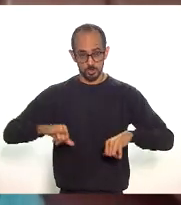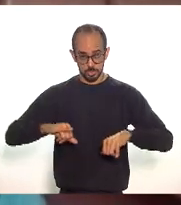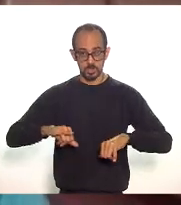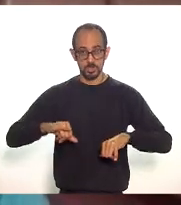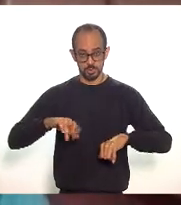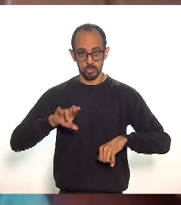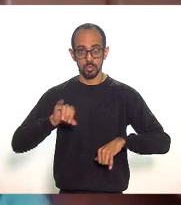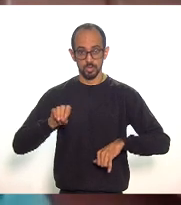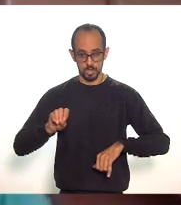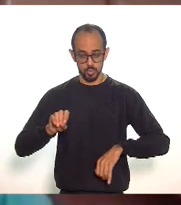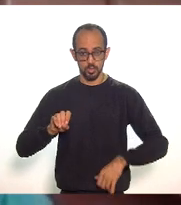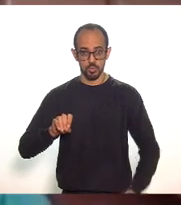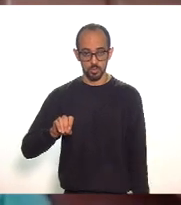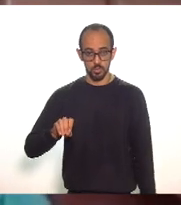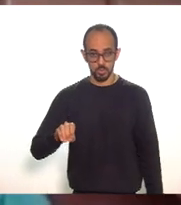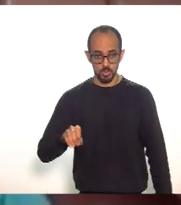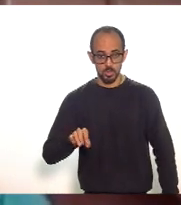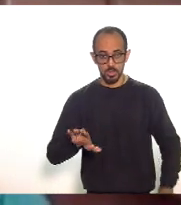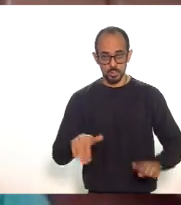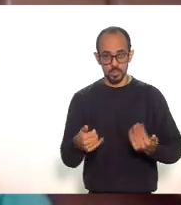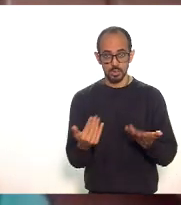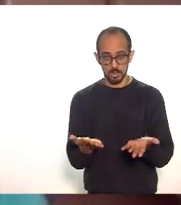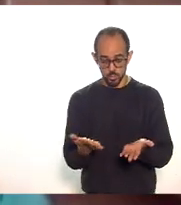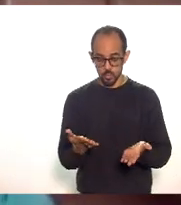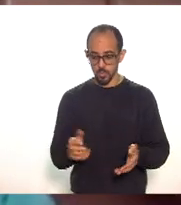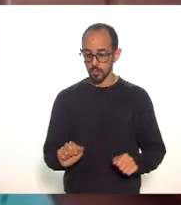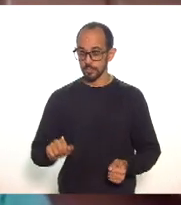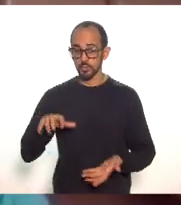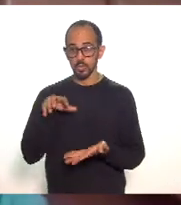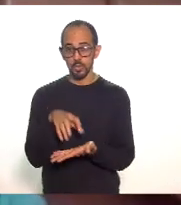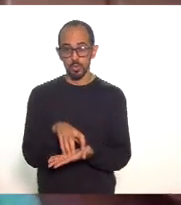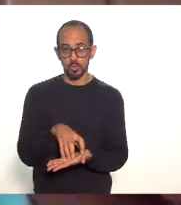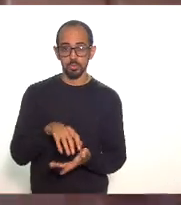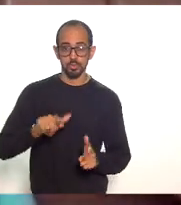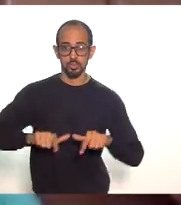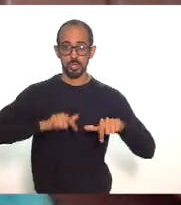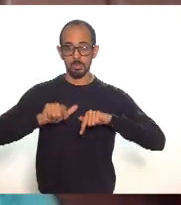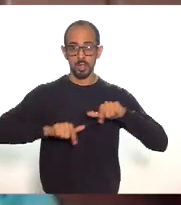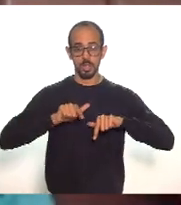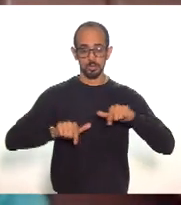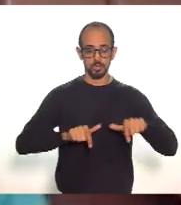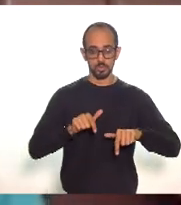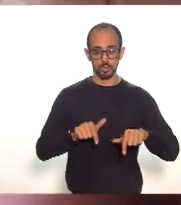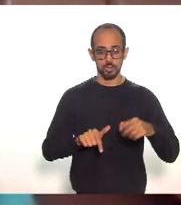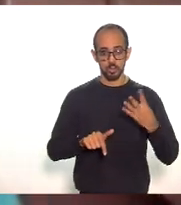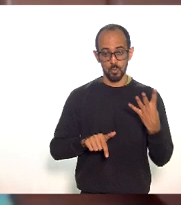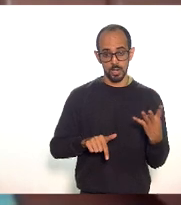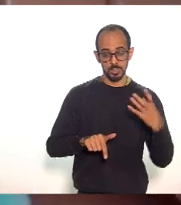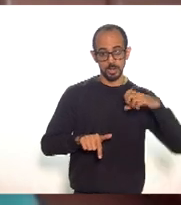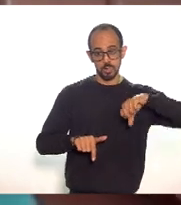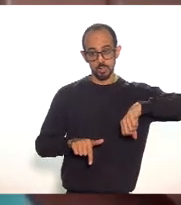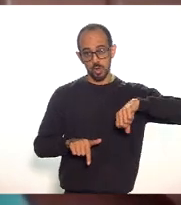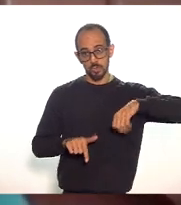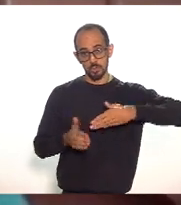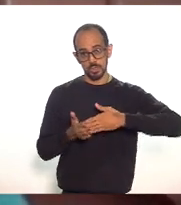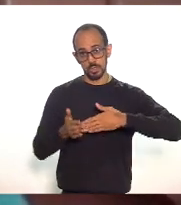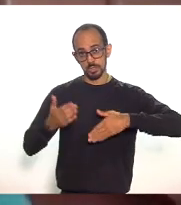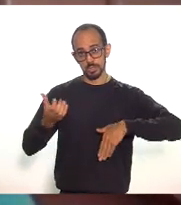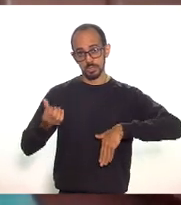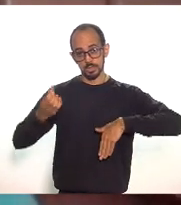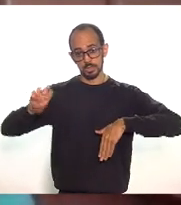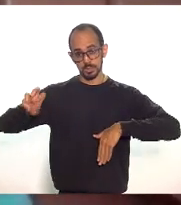seja, a classe trabalhadora, compreendida por pessoas entre 49 e 65